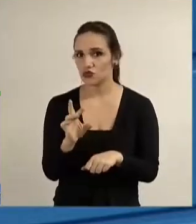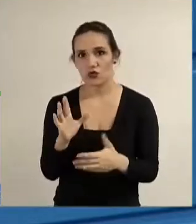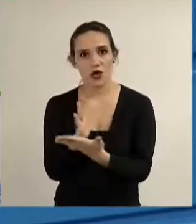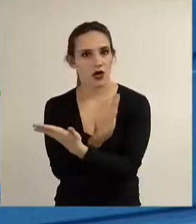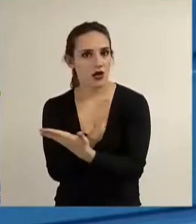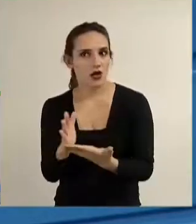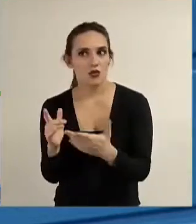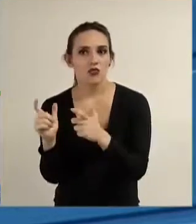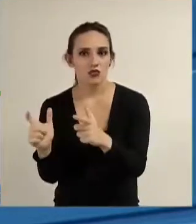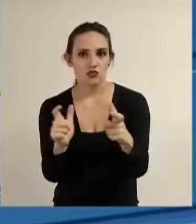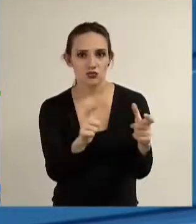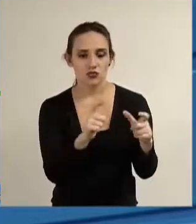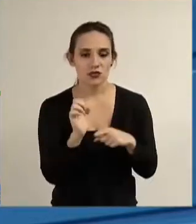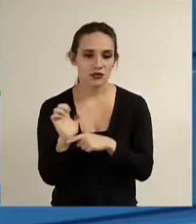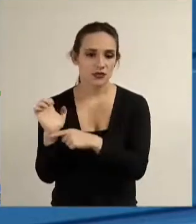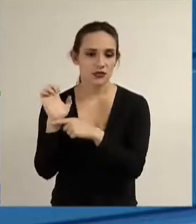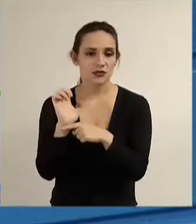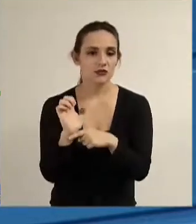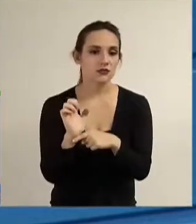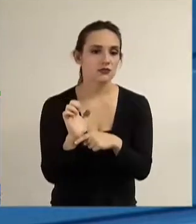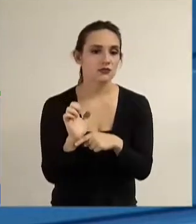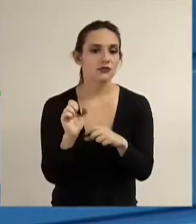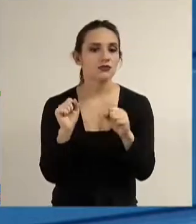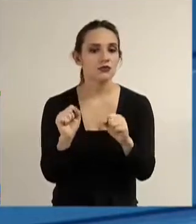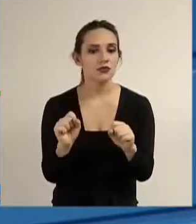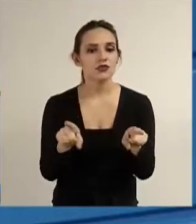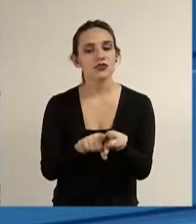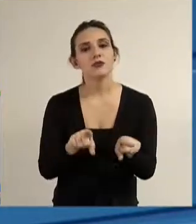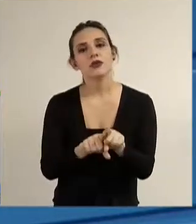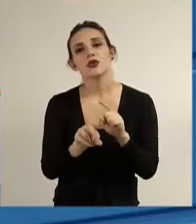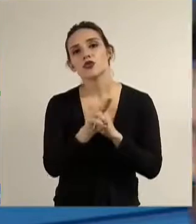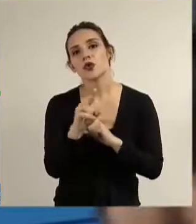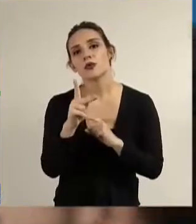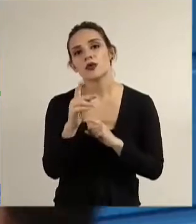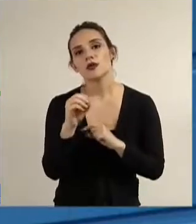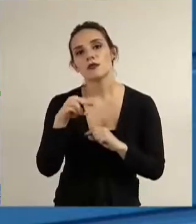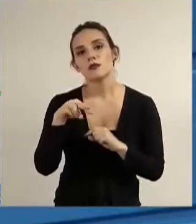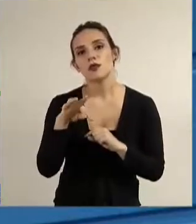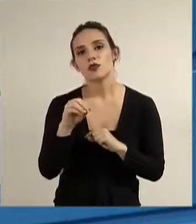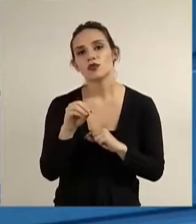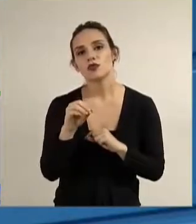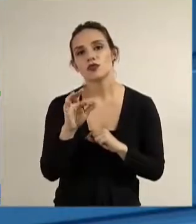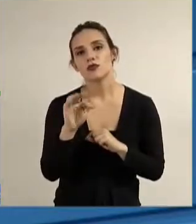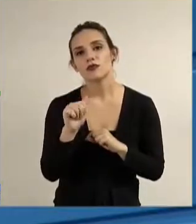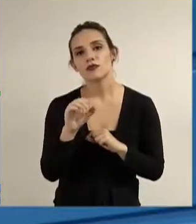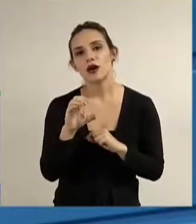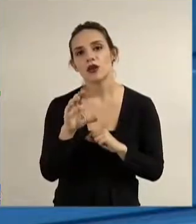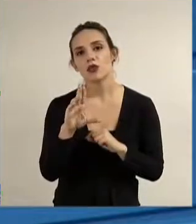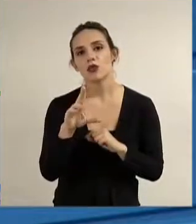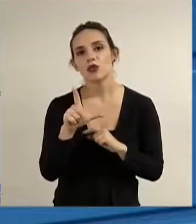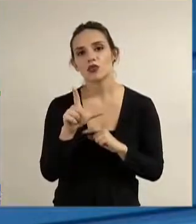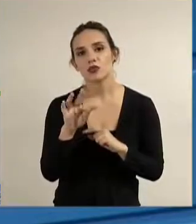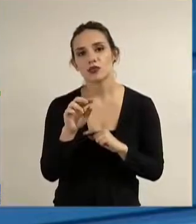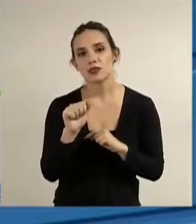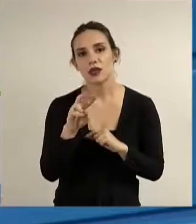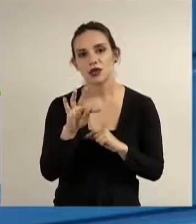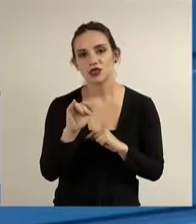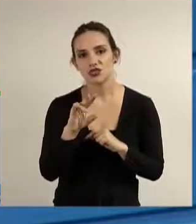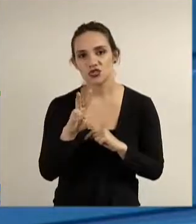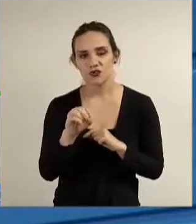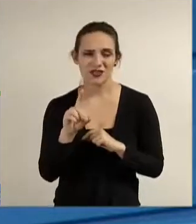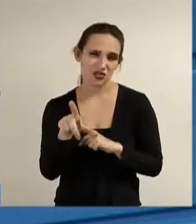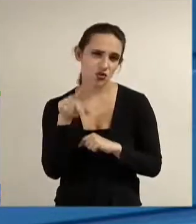estados. Carnaval pode ser decretado ponto facultativo, mas não é feriado. Mas há o costume, né, de que não